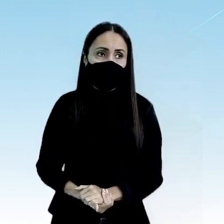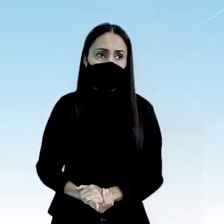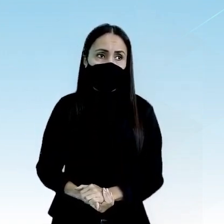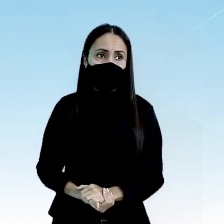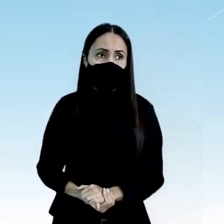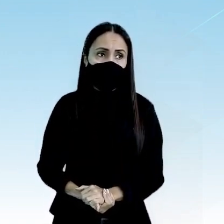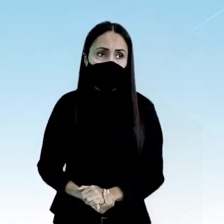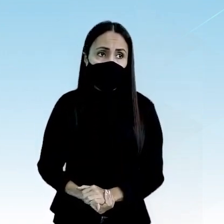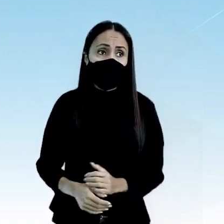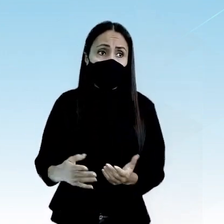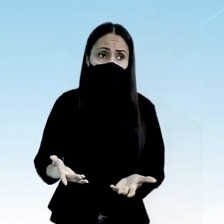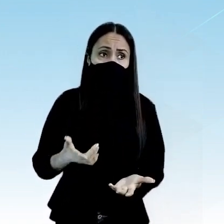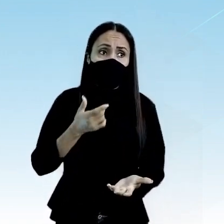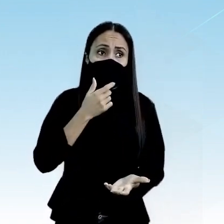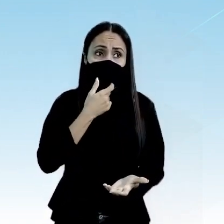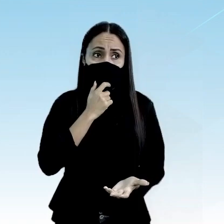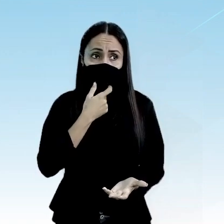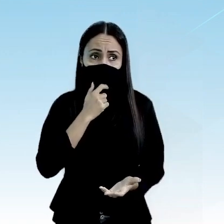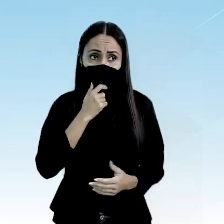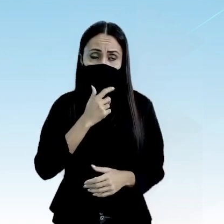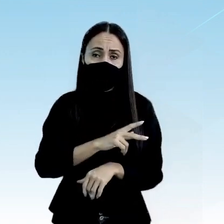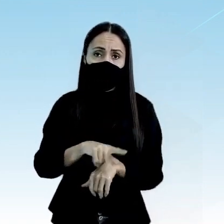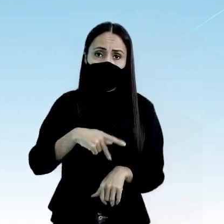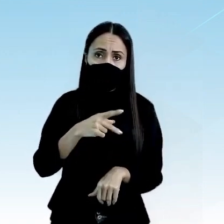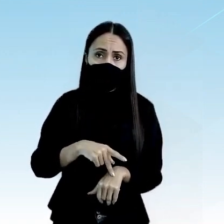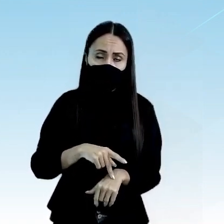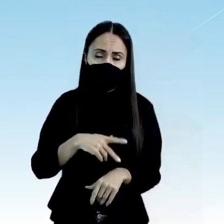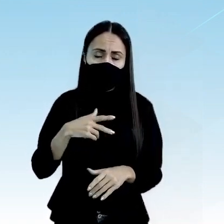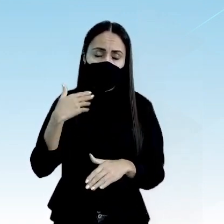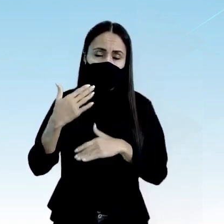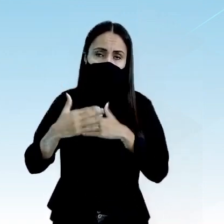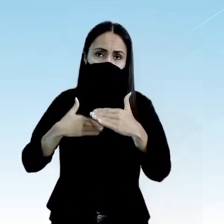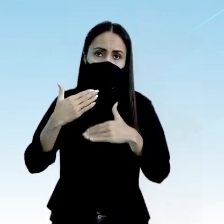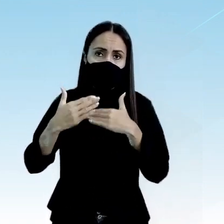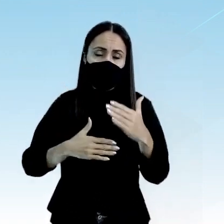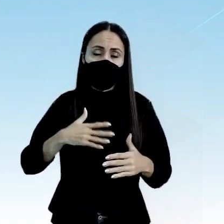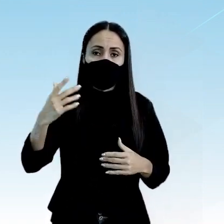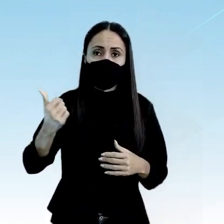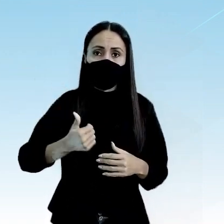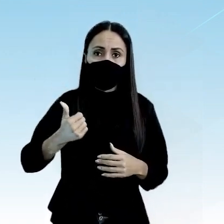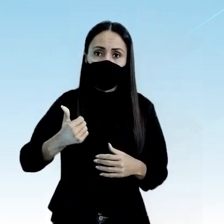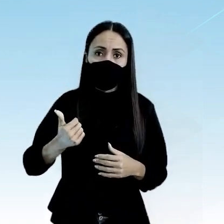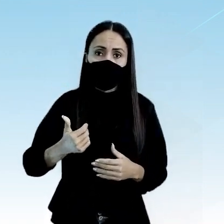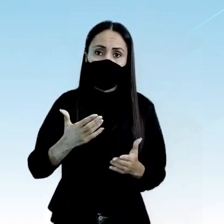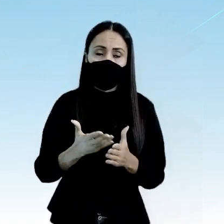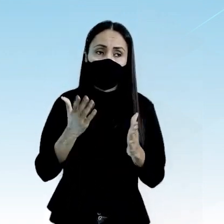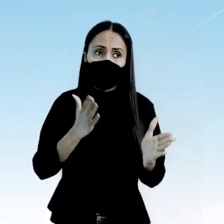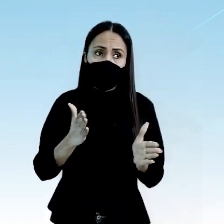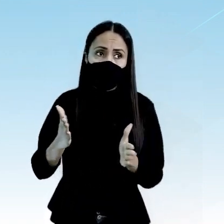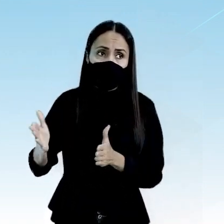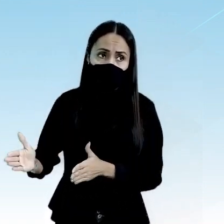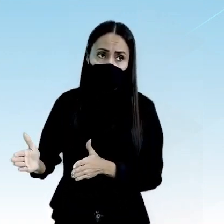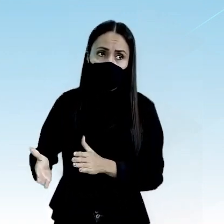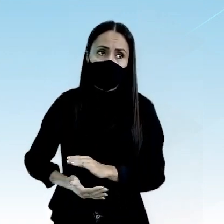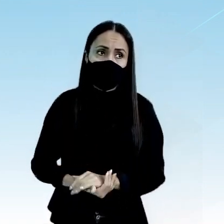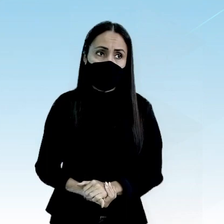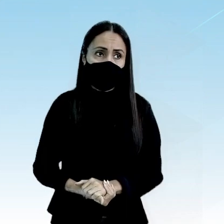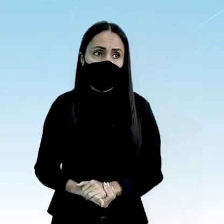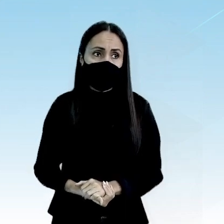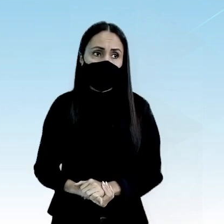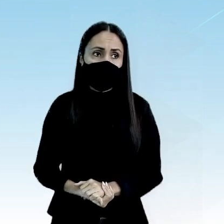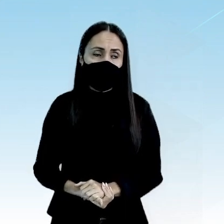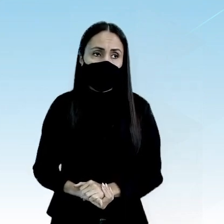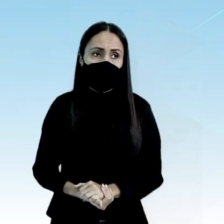foi a Inglaterra que se desenvolveram as primeiras máquinas. Foi na Inglaterra que se desenvolveram as primeiras máquinas,